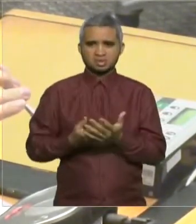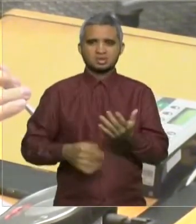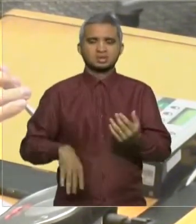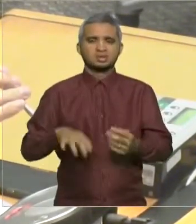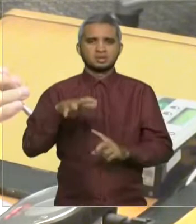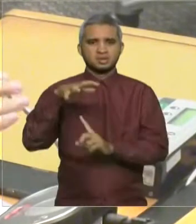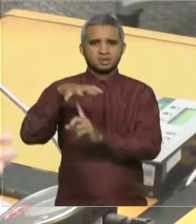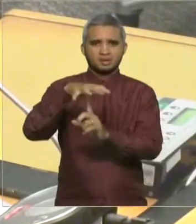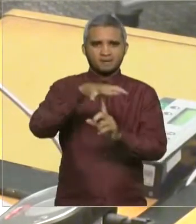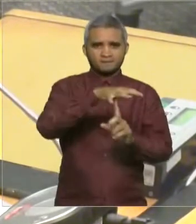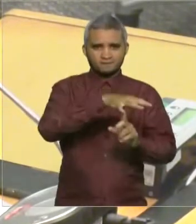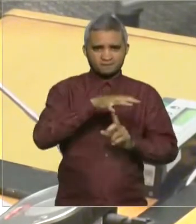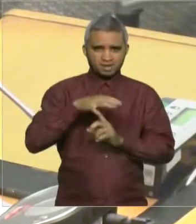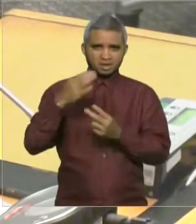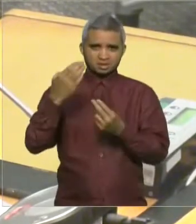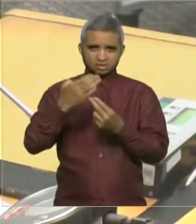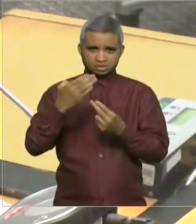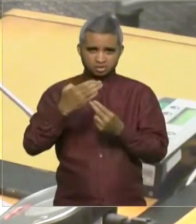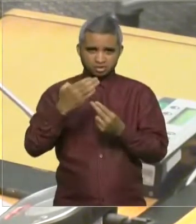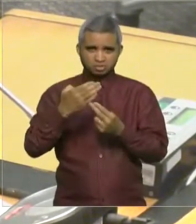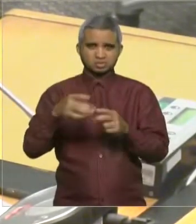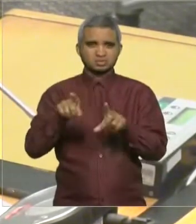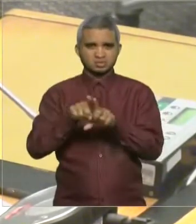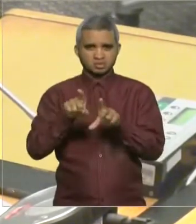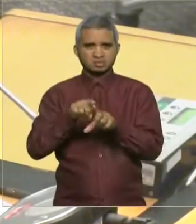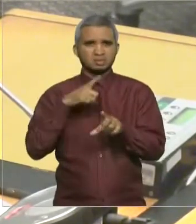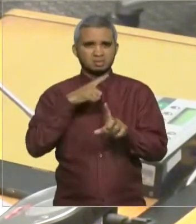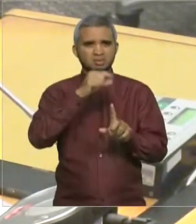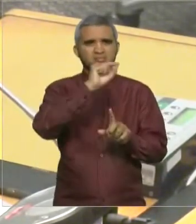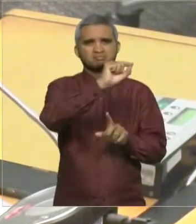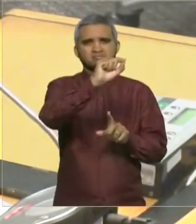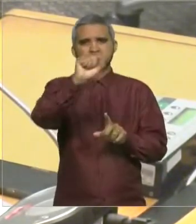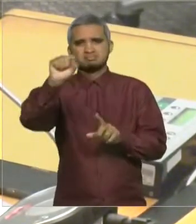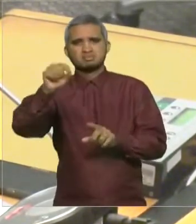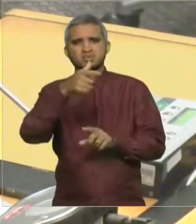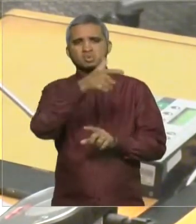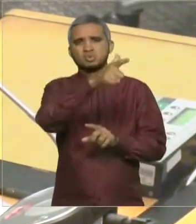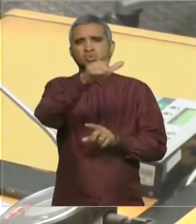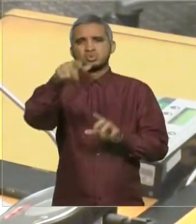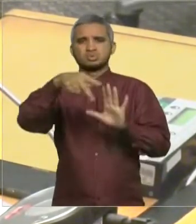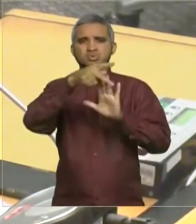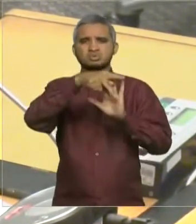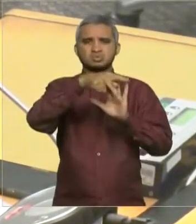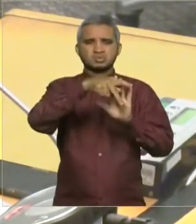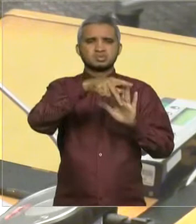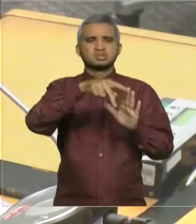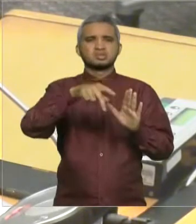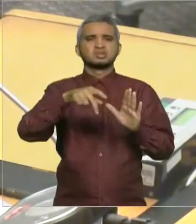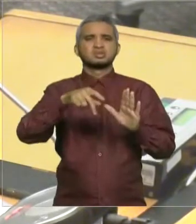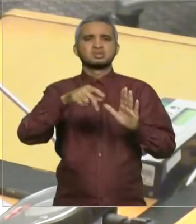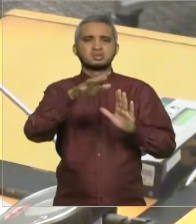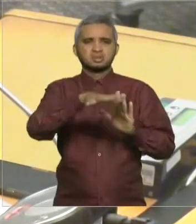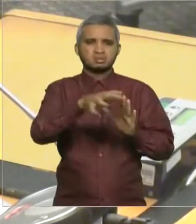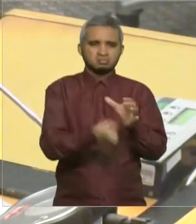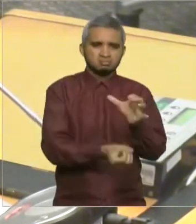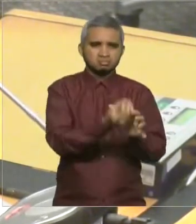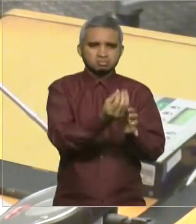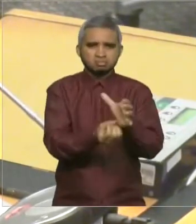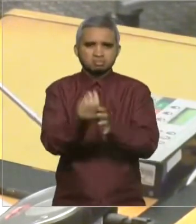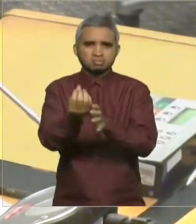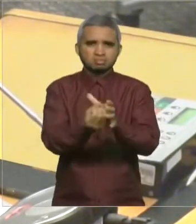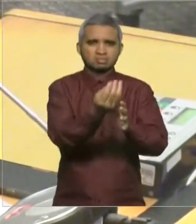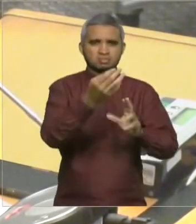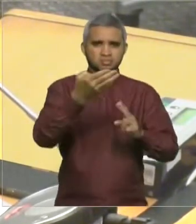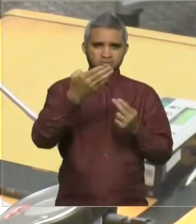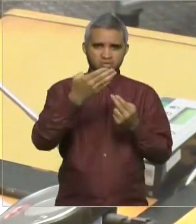e outros programas também no município de Timon, que Vossa Excelência chegou a implementar na nossa região leste. Mas hoje, naquela inauguração da